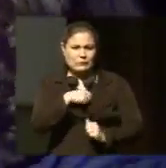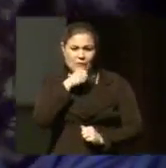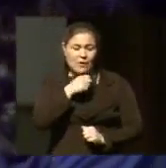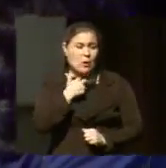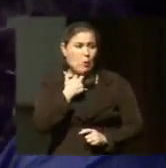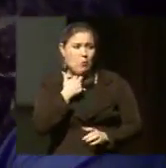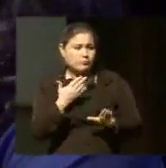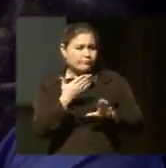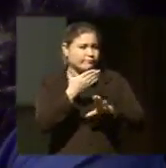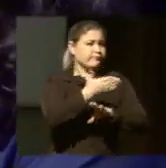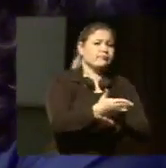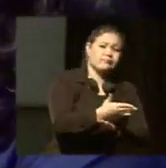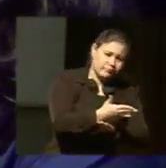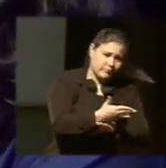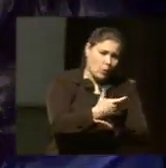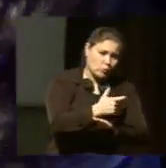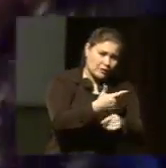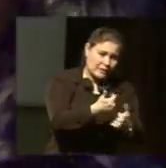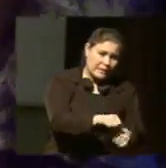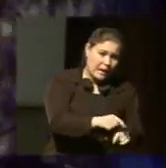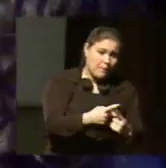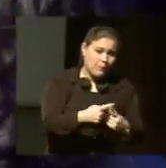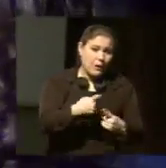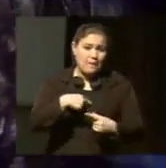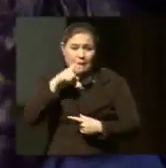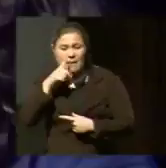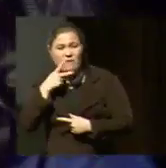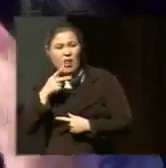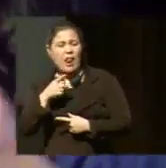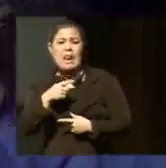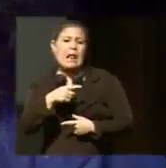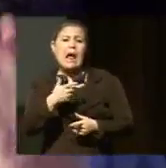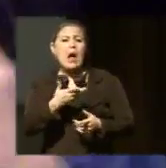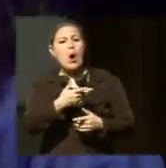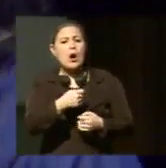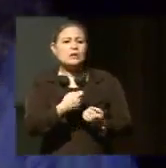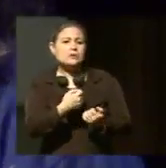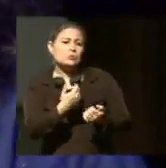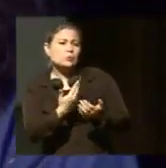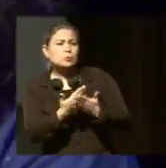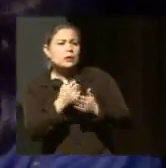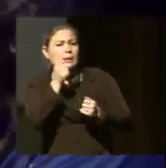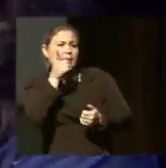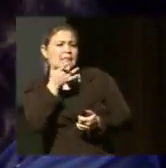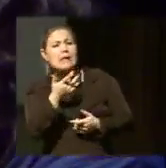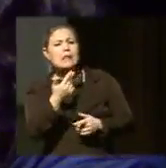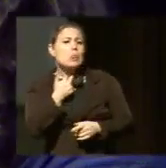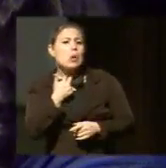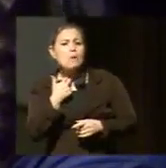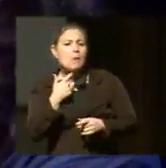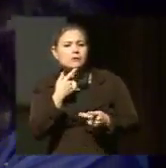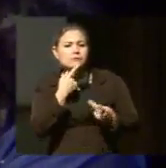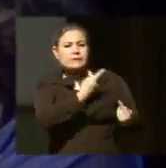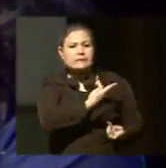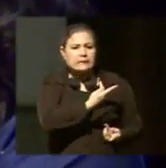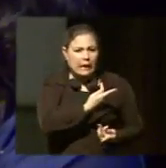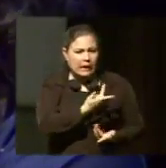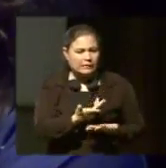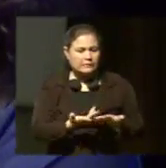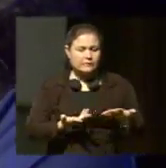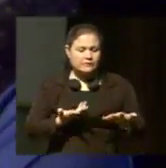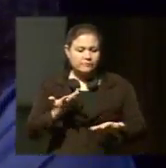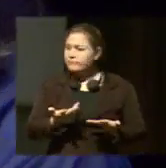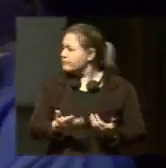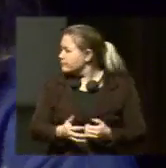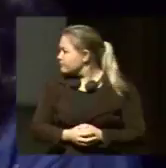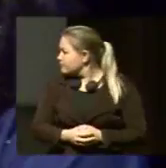está, por causa que a minha mãe, ela diz: ah, Amanda, agora está estudando de manhã e de tarde, não pode te visitar. E